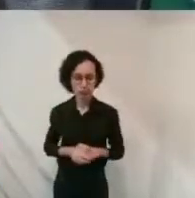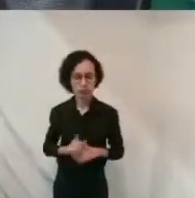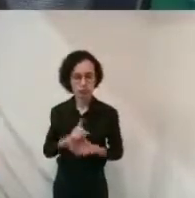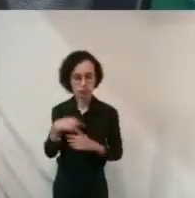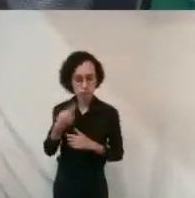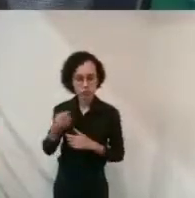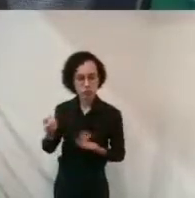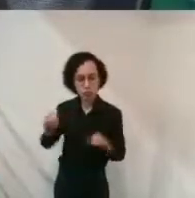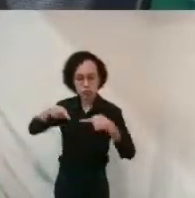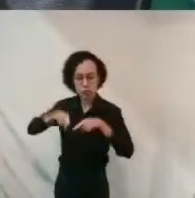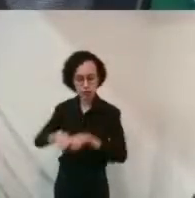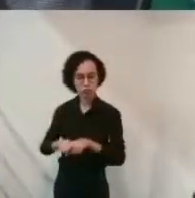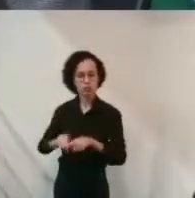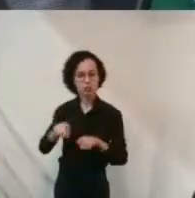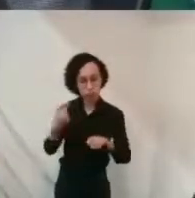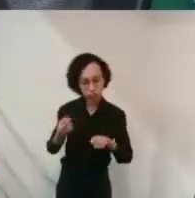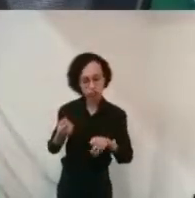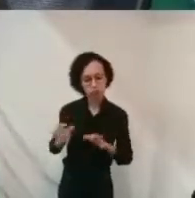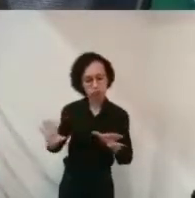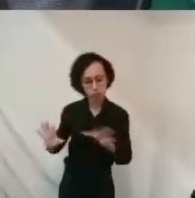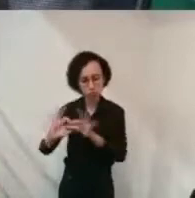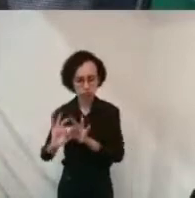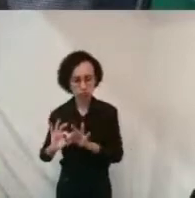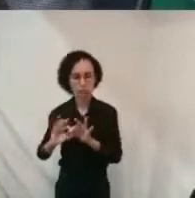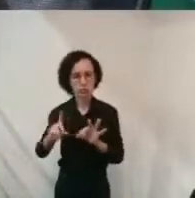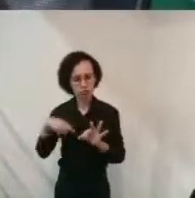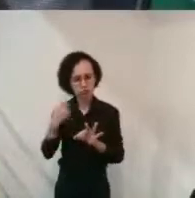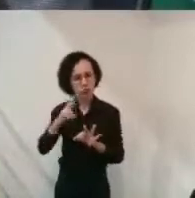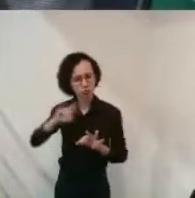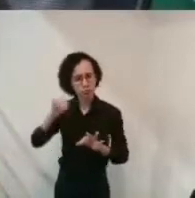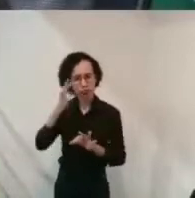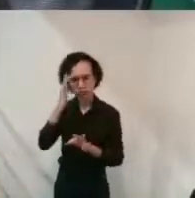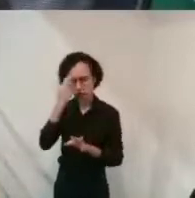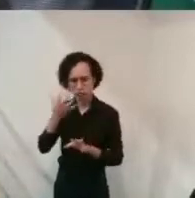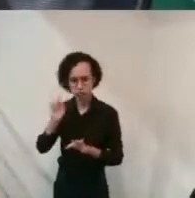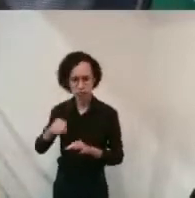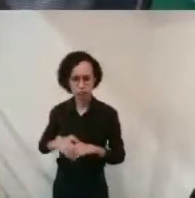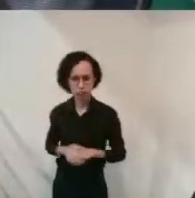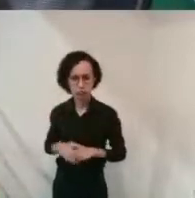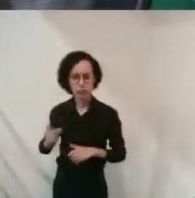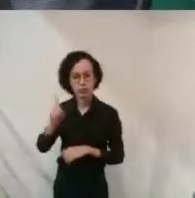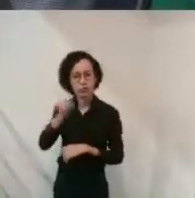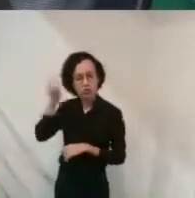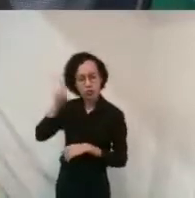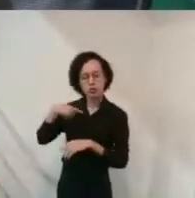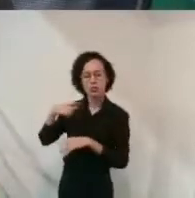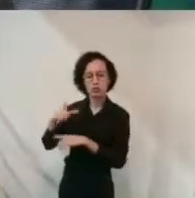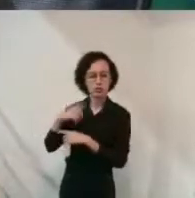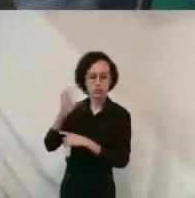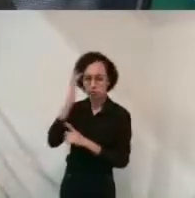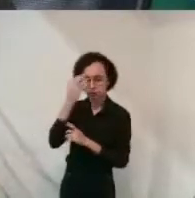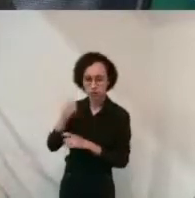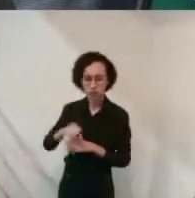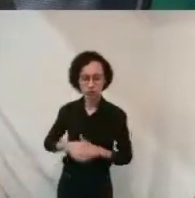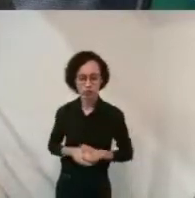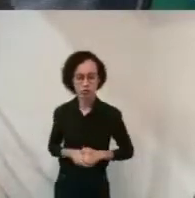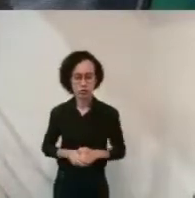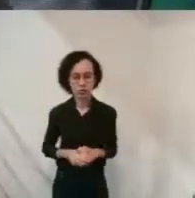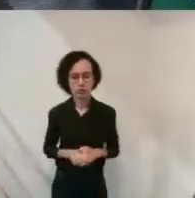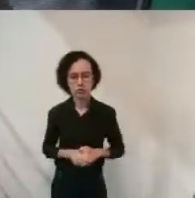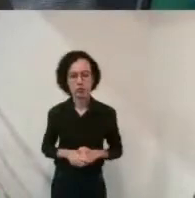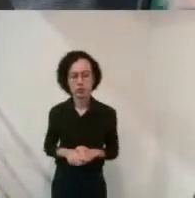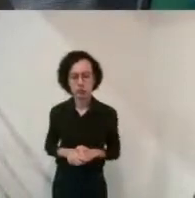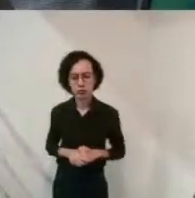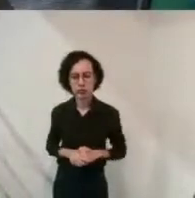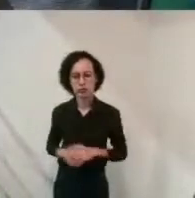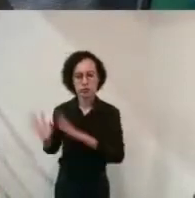fazemos parceria, nos juntamos e nós resolvemos. No Sul da Bahia estamos resolvendo com o Ministério Público lá, né, que está nos ajudando e muito. E hoje todas